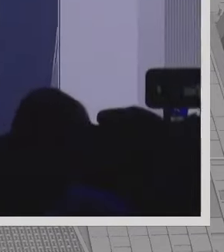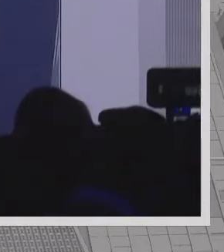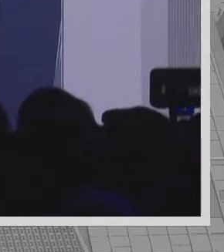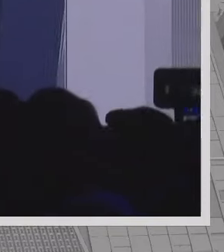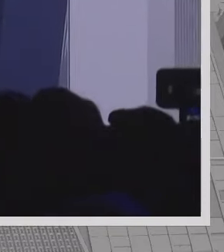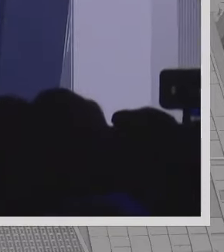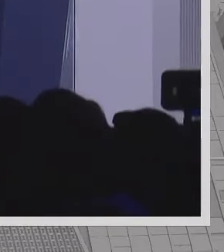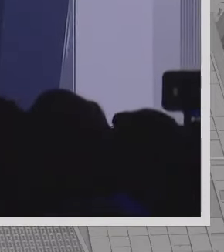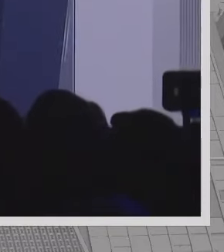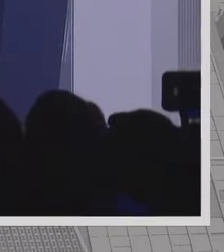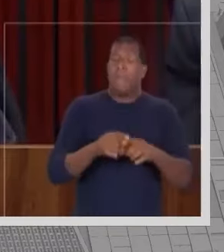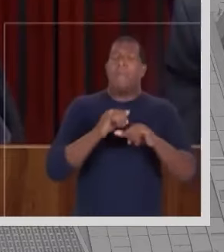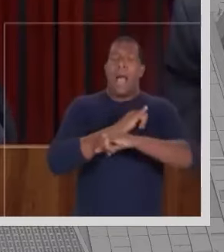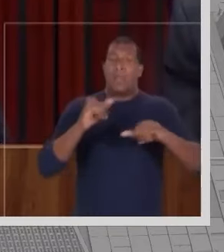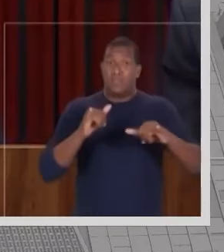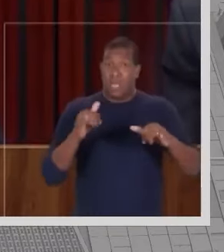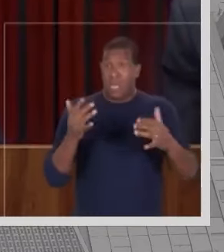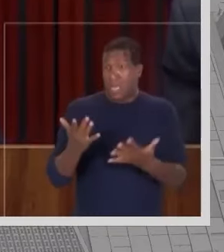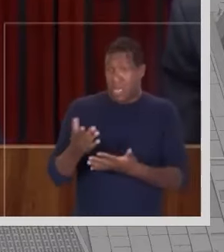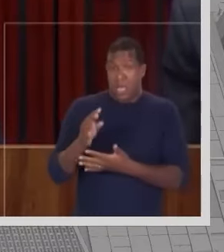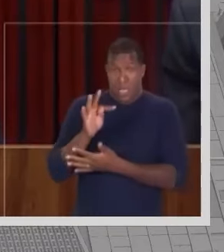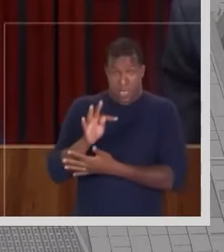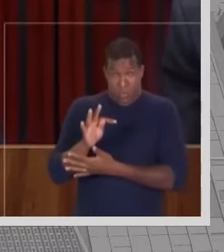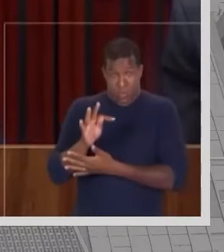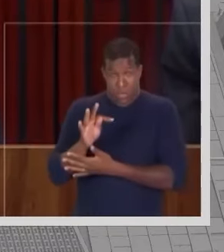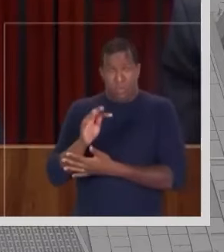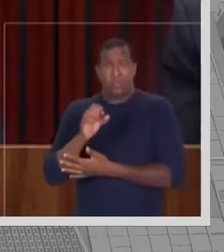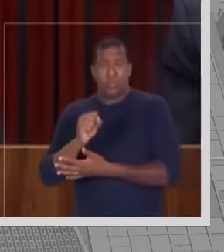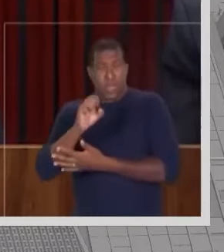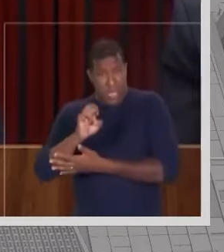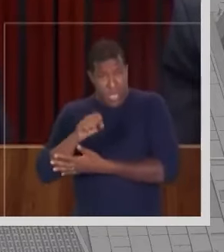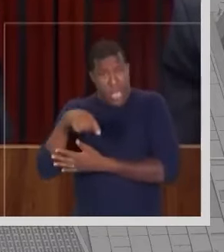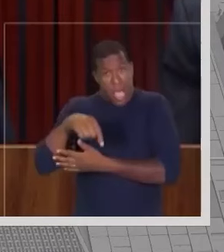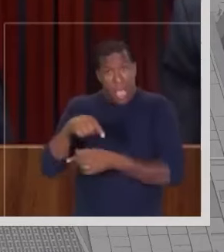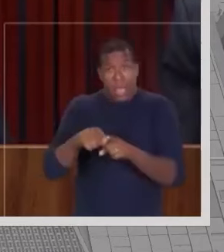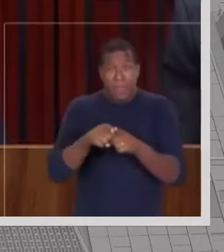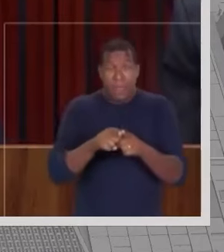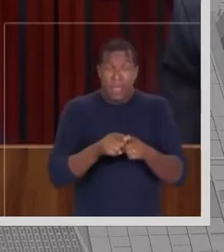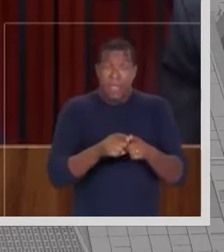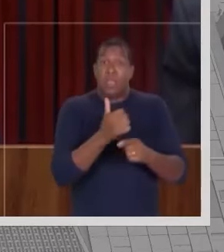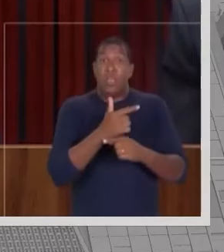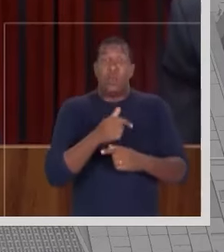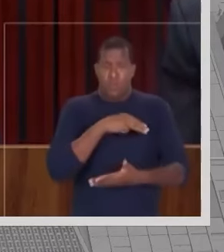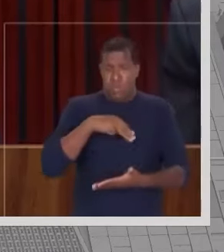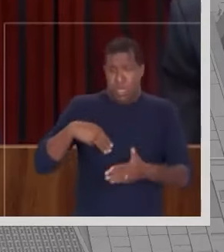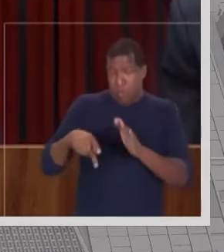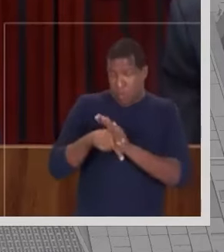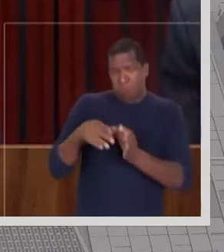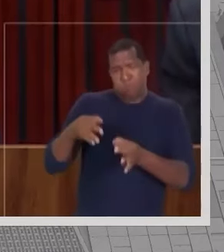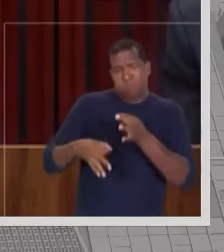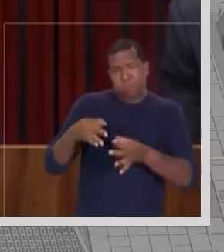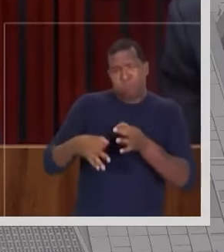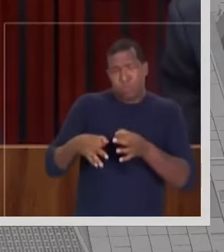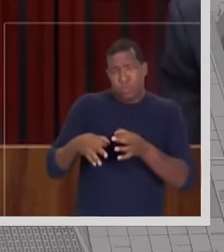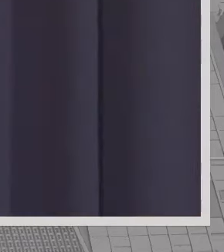passa por, pelo sistema de justiça do Brasil trazer clareza dos casos em que